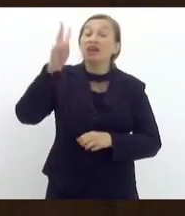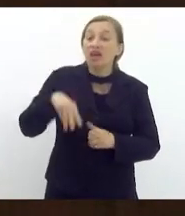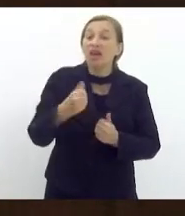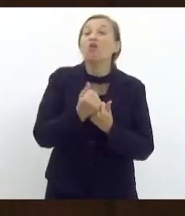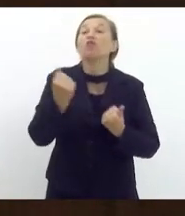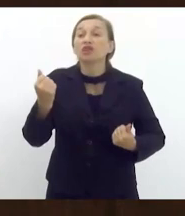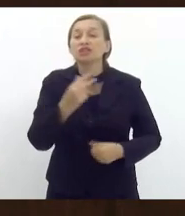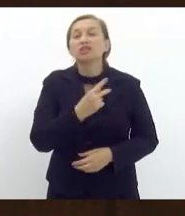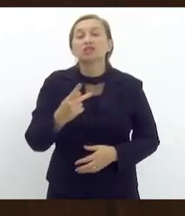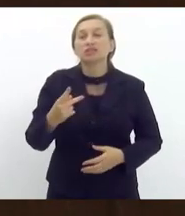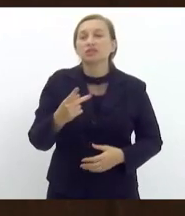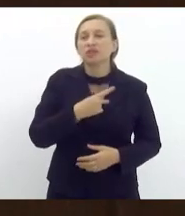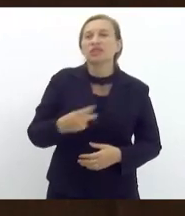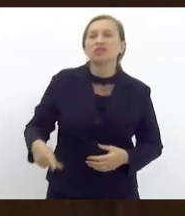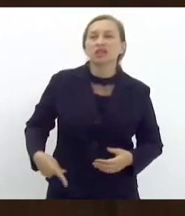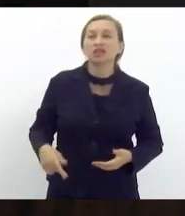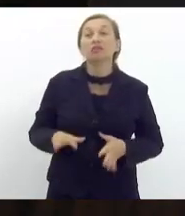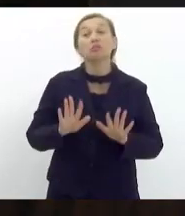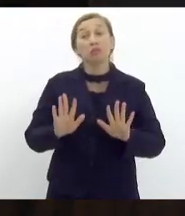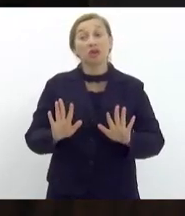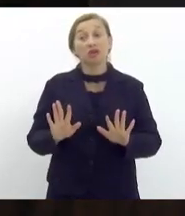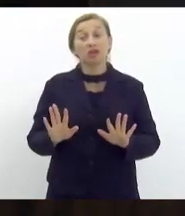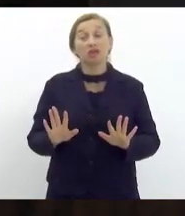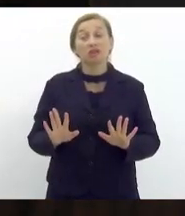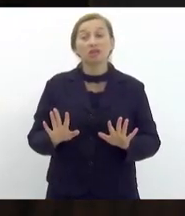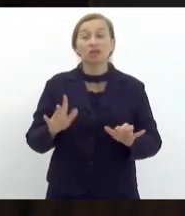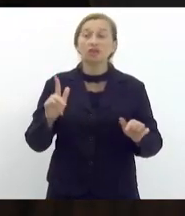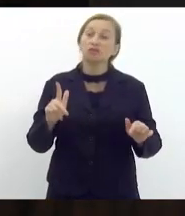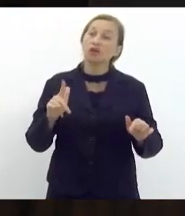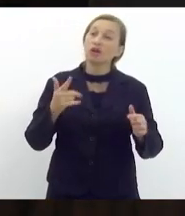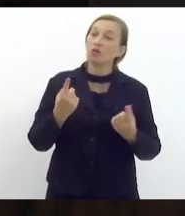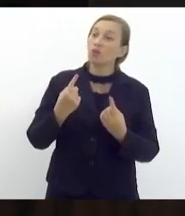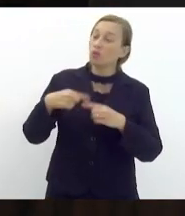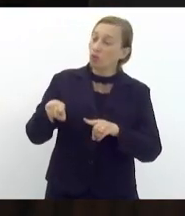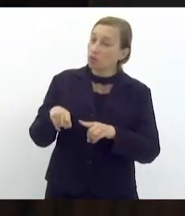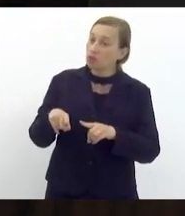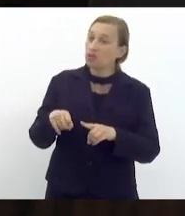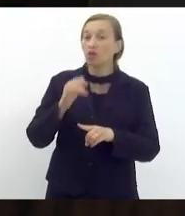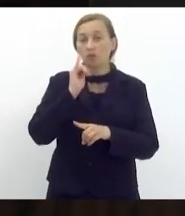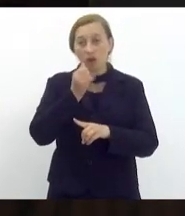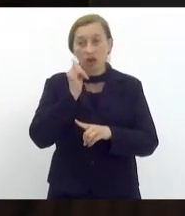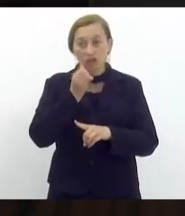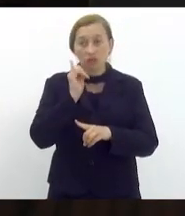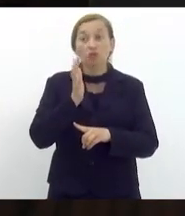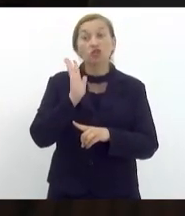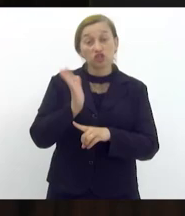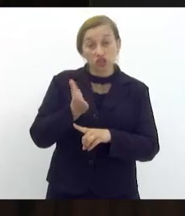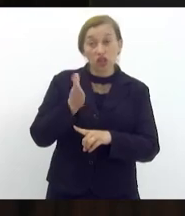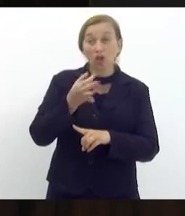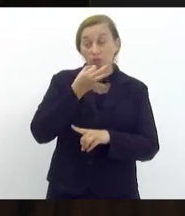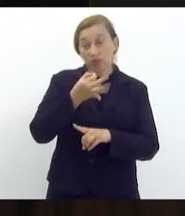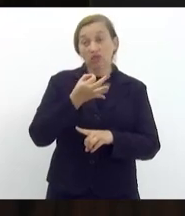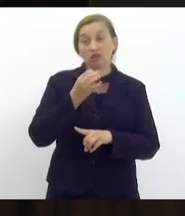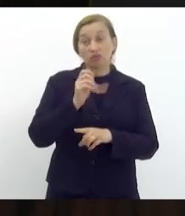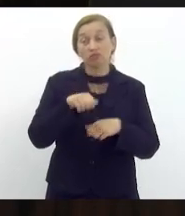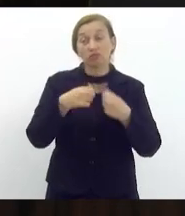vice-presidente mas aí a gente vai ferir o relatório do relator que já deu